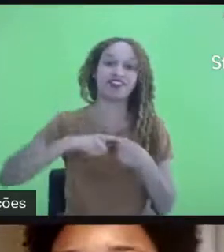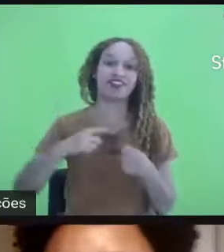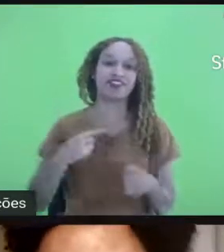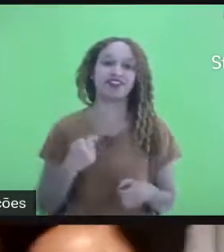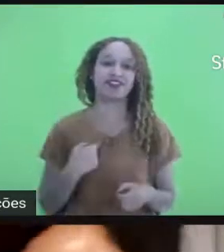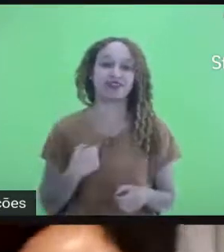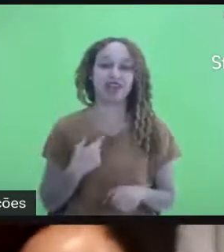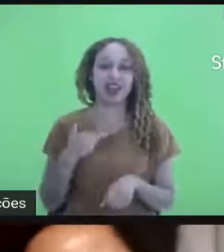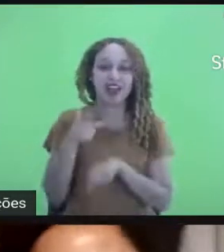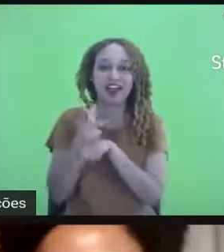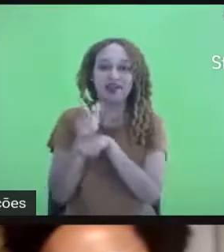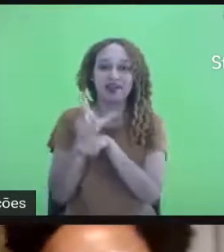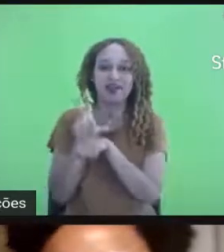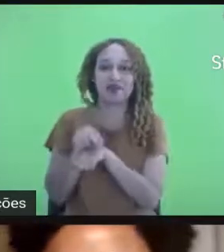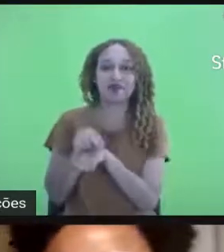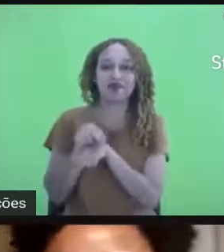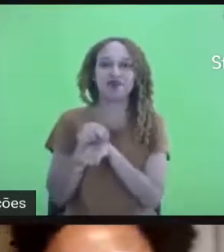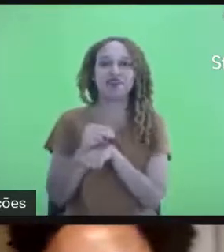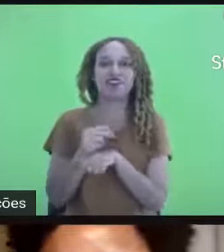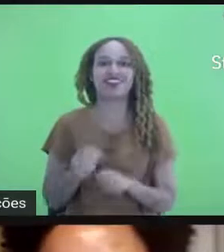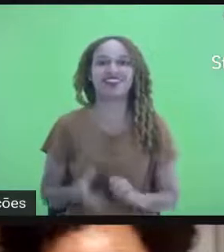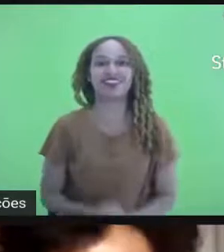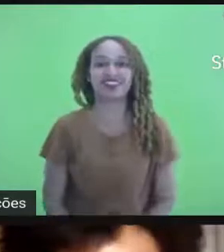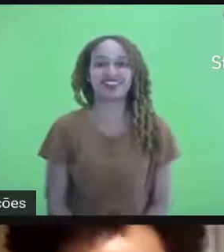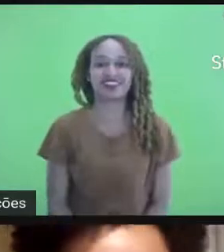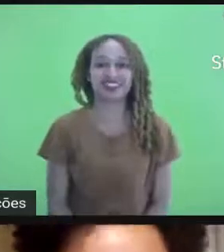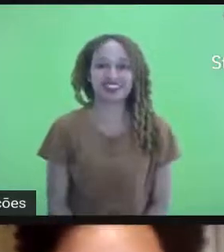minha câmera lá. Falei, ué, o que aconteceu?